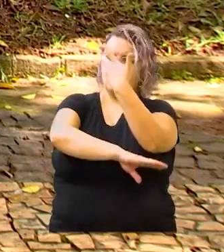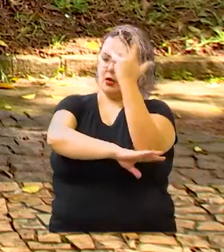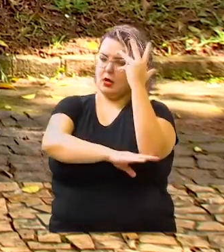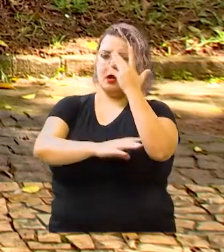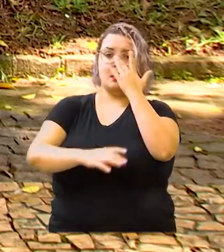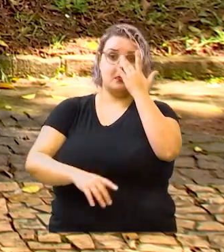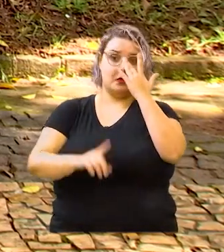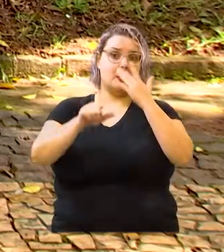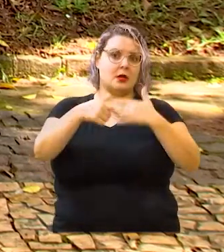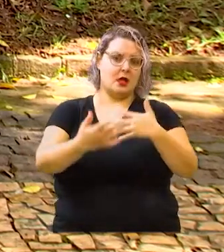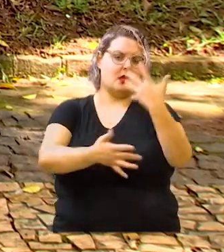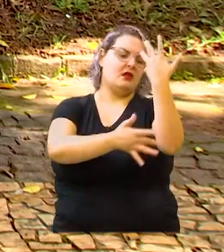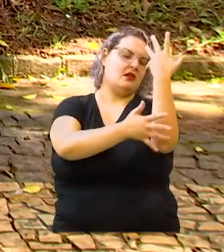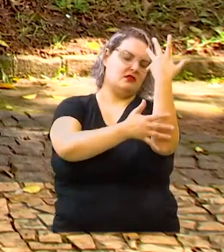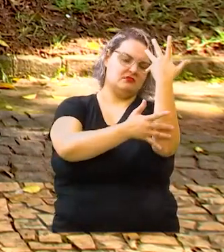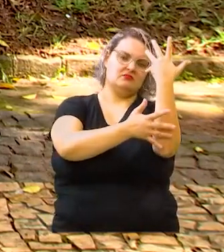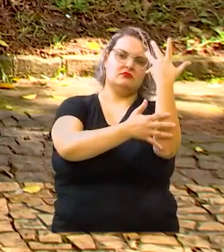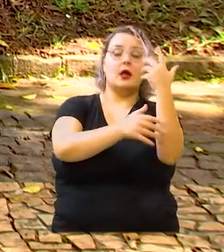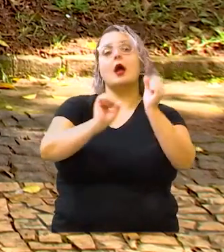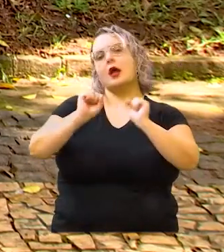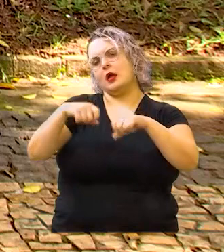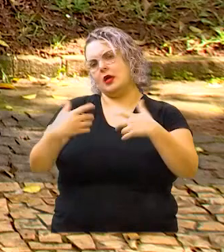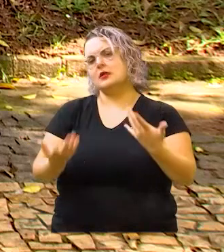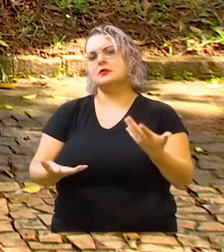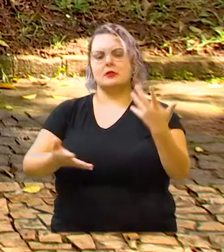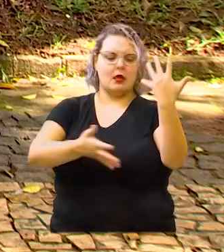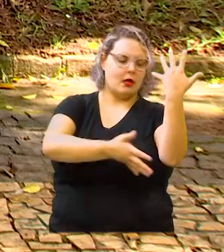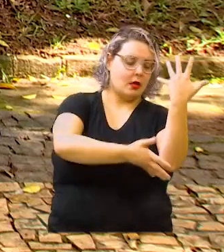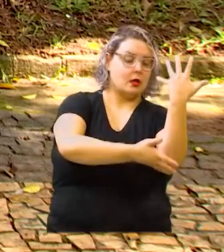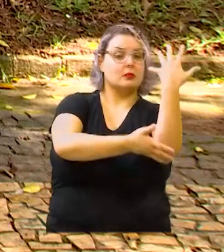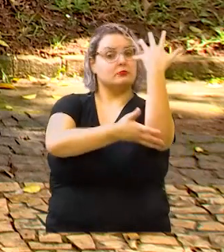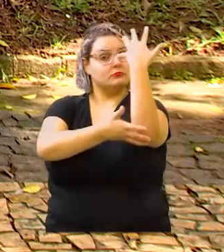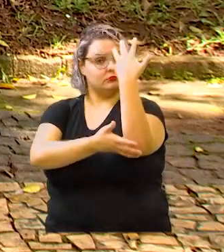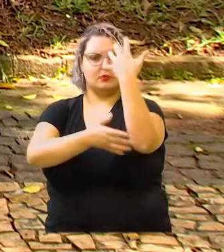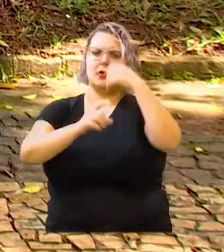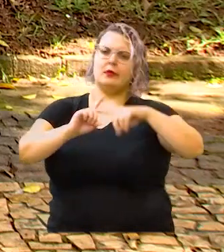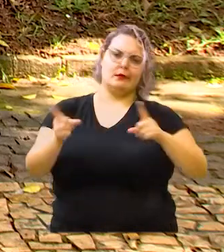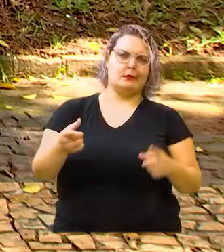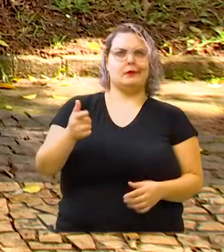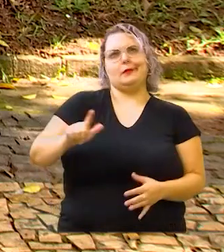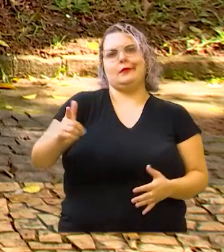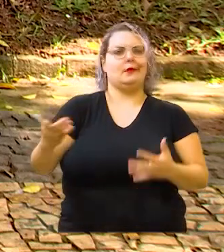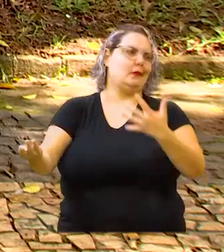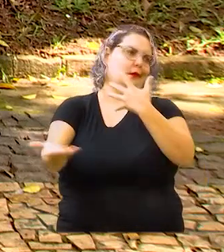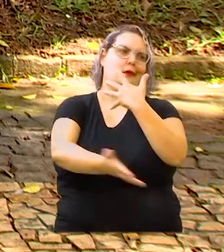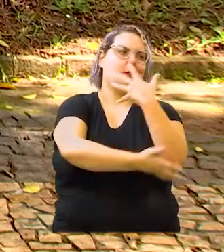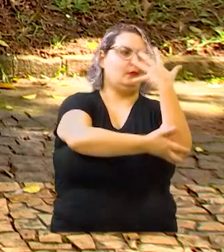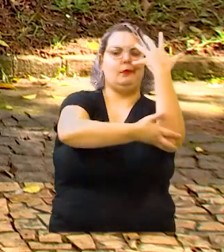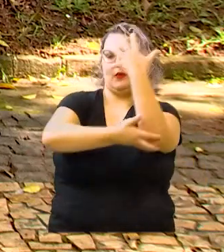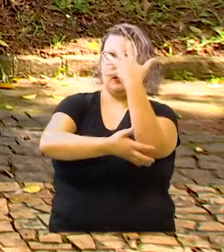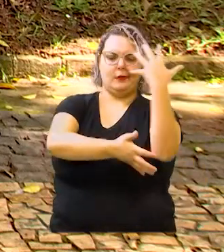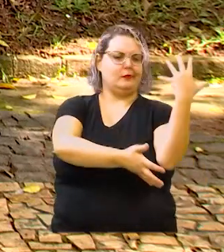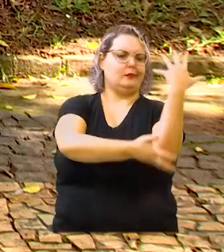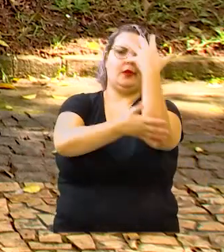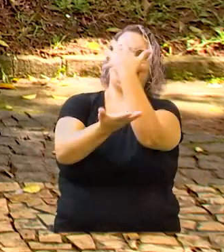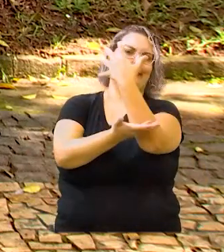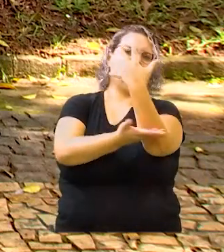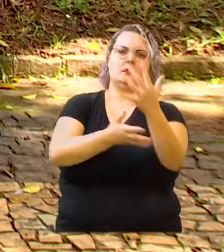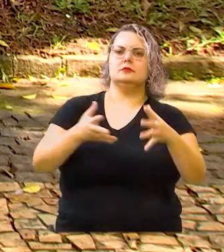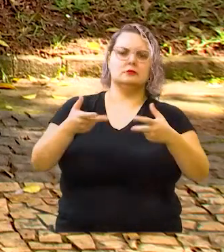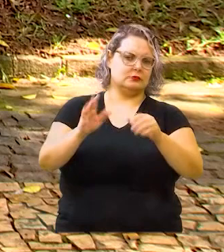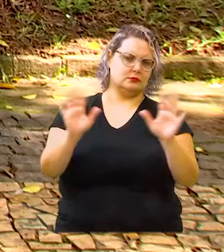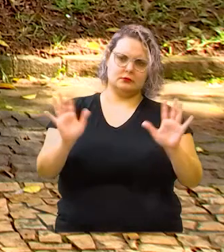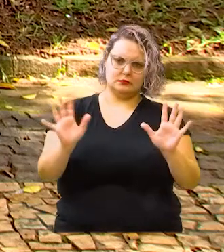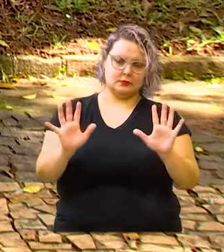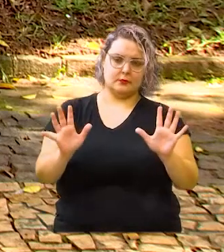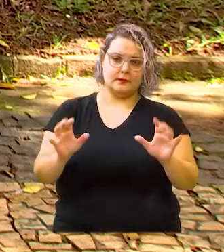árvores consideradas doentes, aí sim, não é? Fazer a remoção e não sair, logicamente, removendo todas